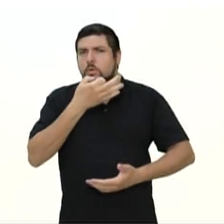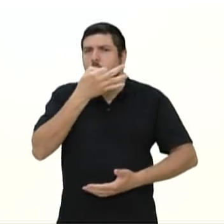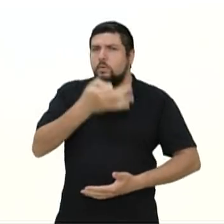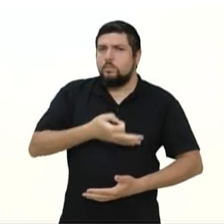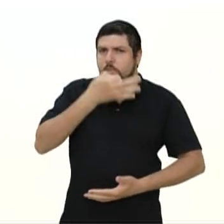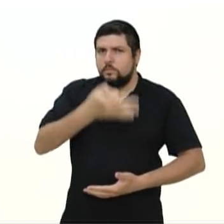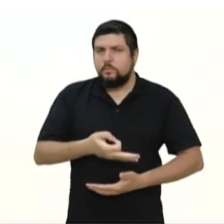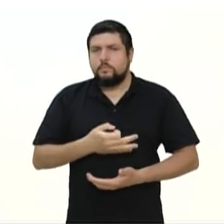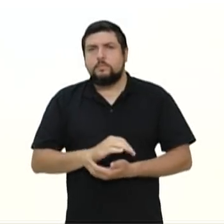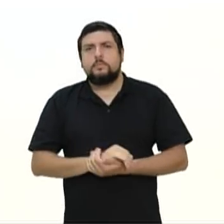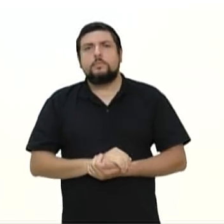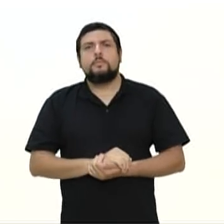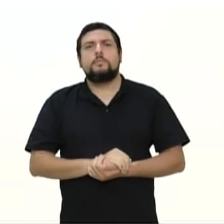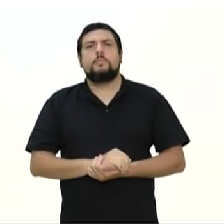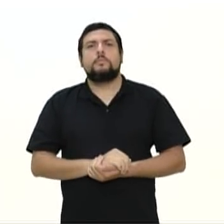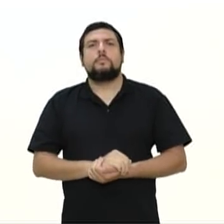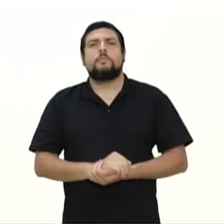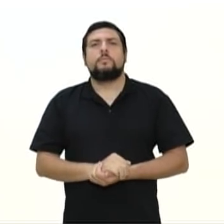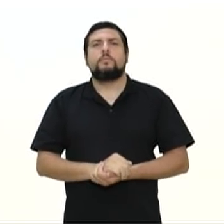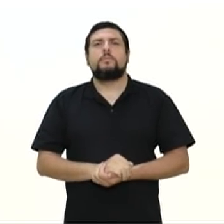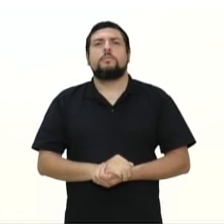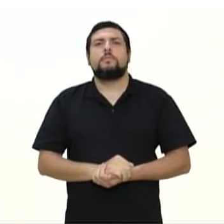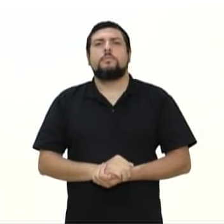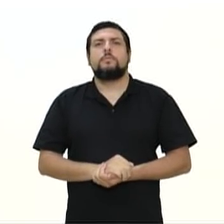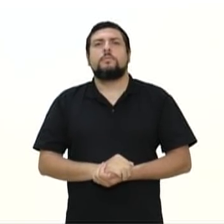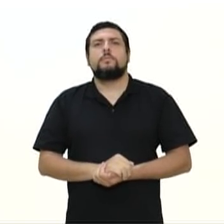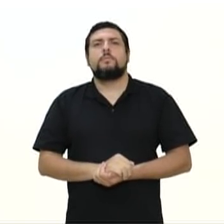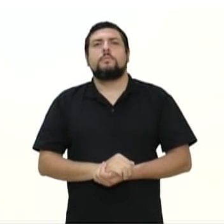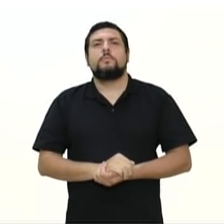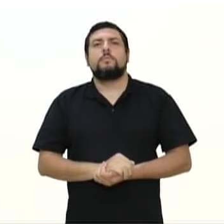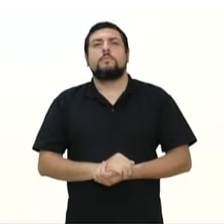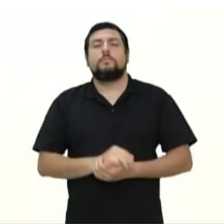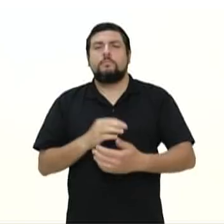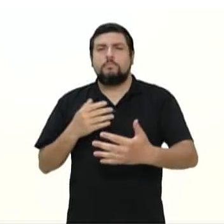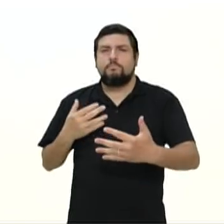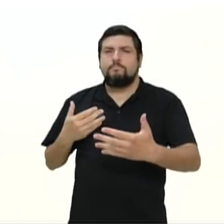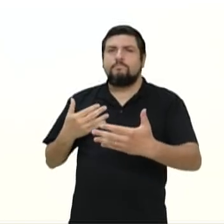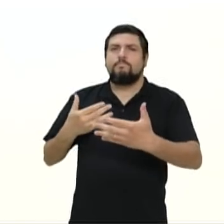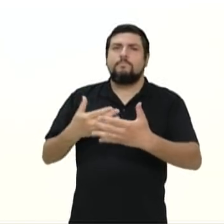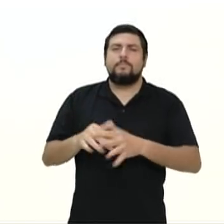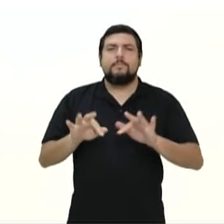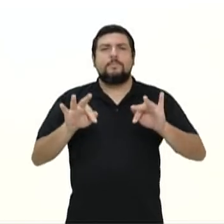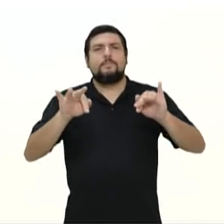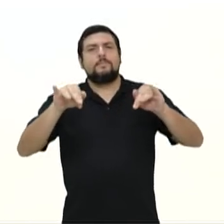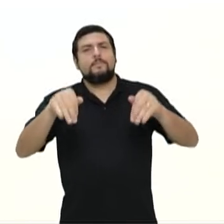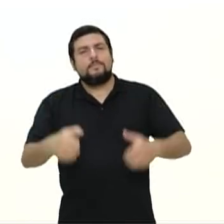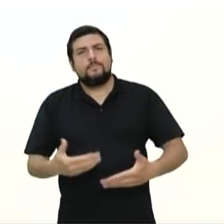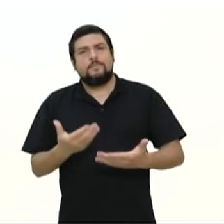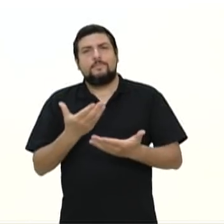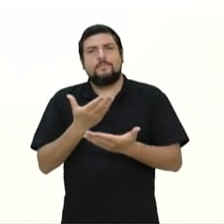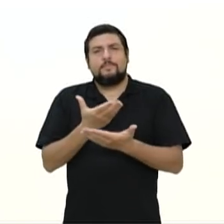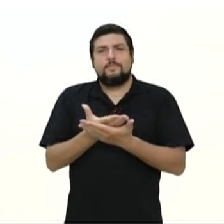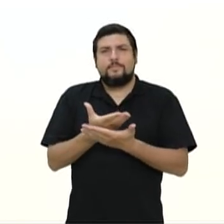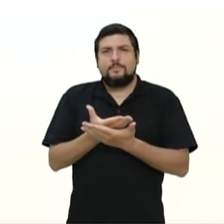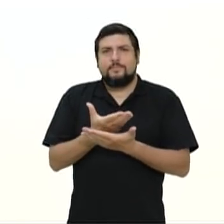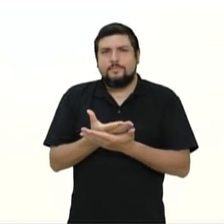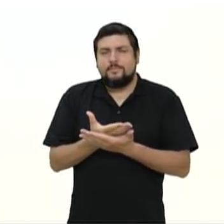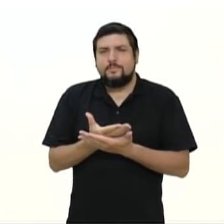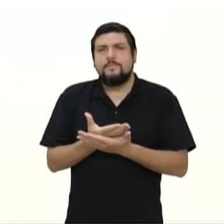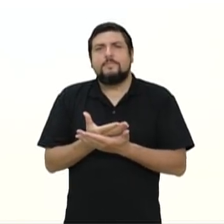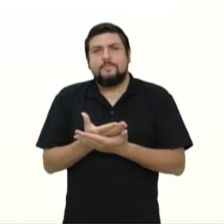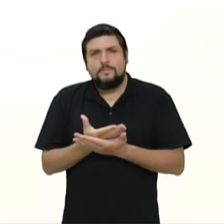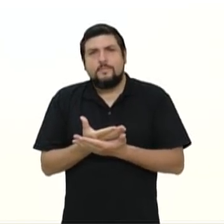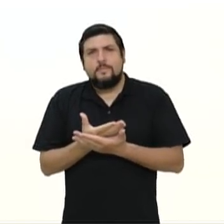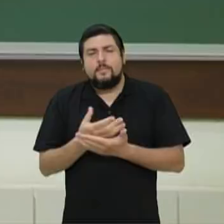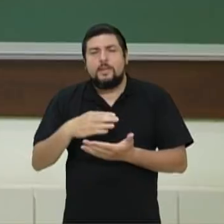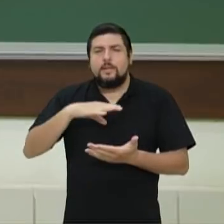Da jornalista, ok? Enfim, chegamos mais um final, né, de aula de